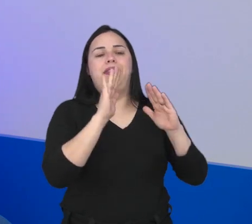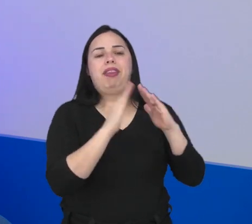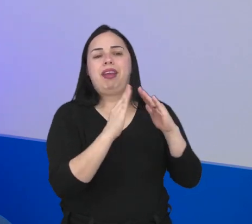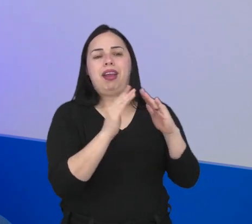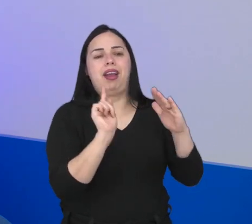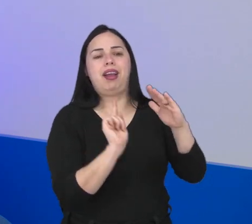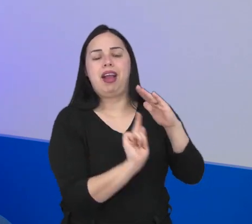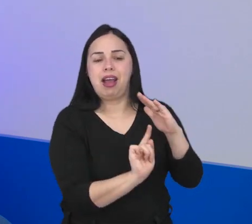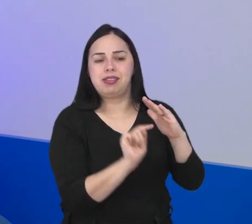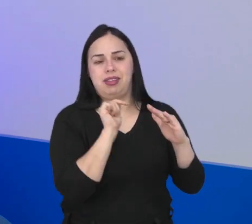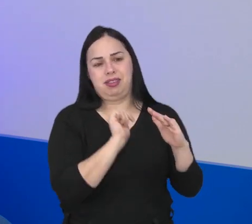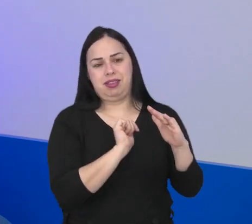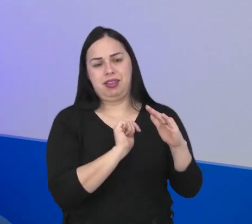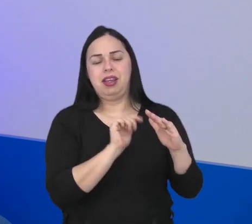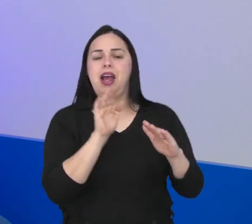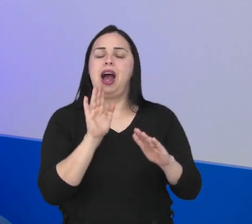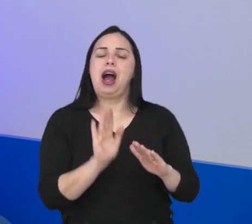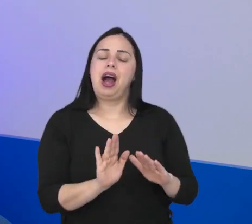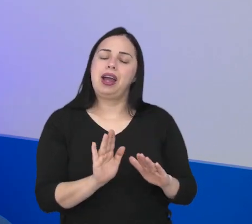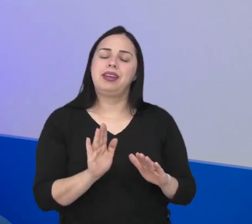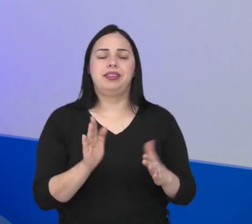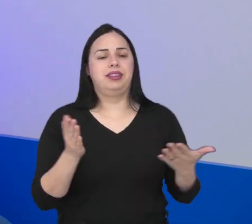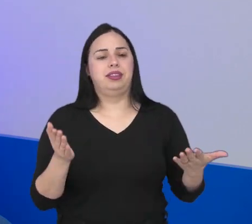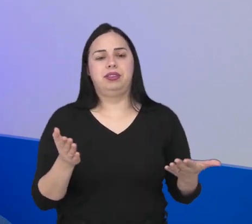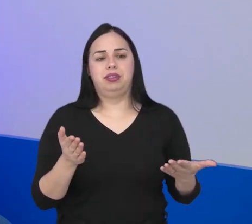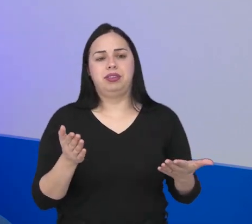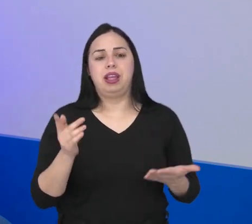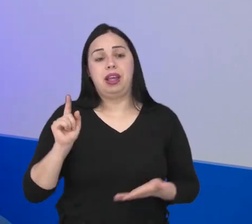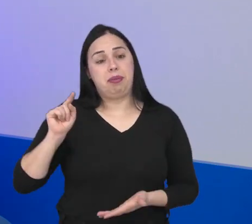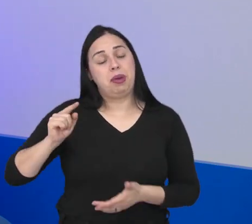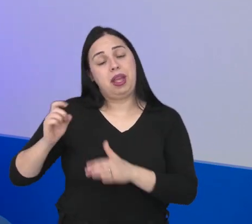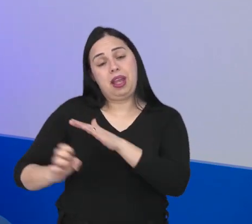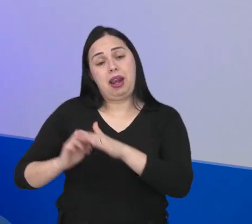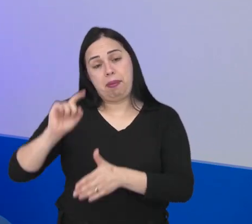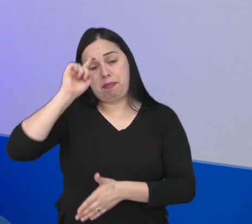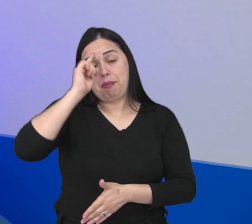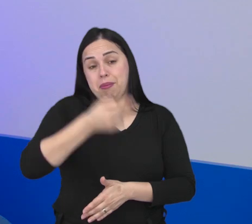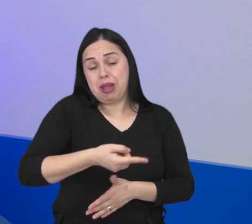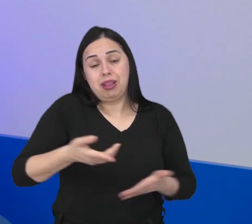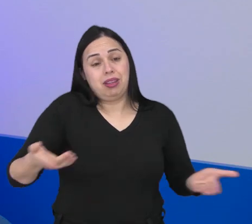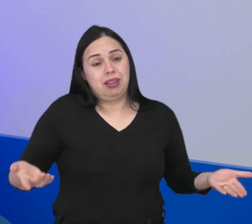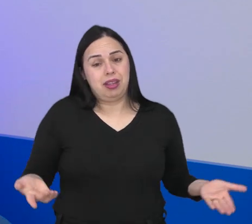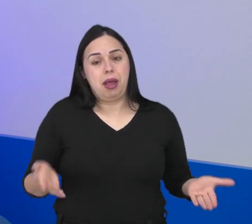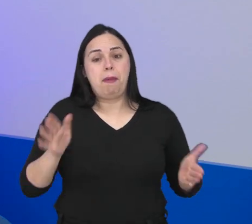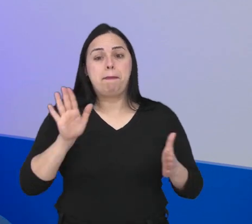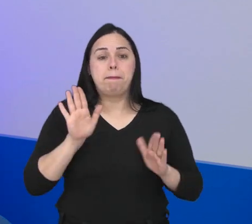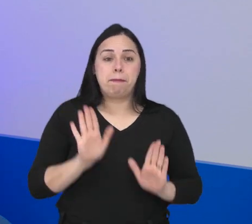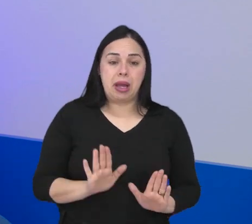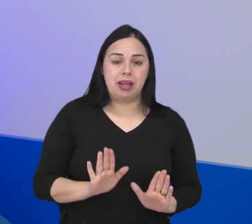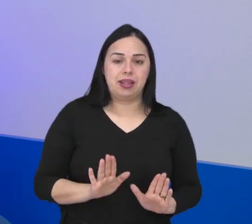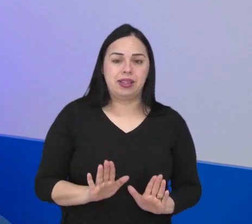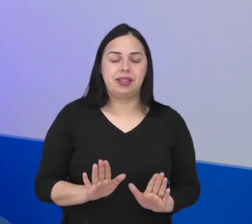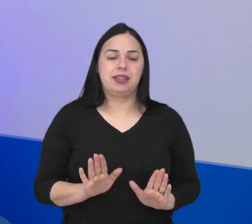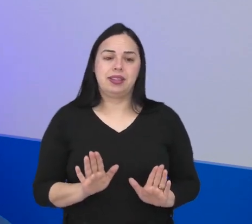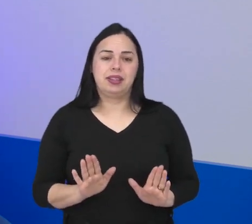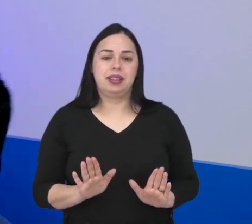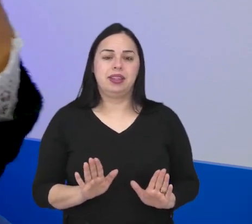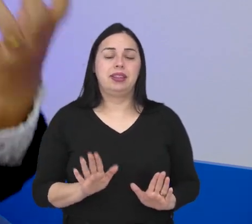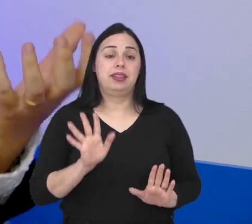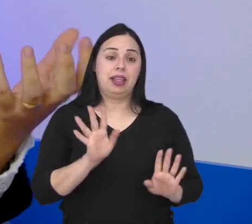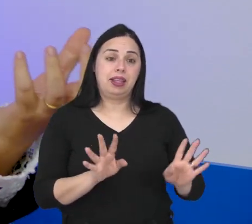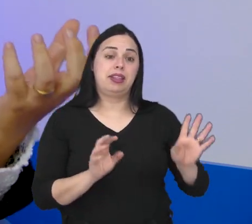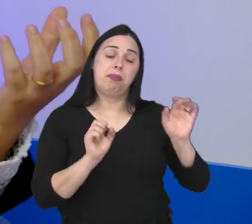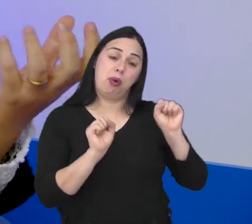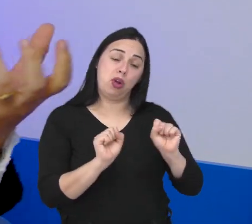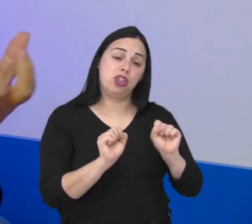poder diretivo que a gente chama, que é um poder sobre o empregado de dar as ordens. Contudo, se a empresa faculta, por exemplo, eu